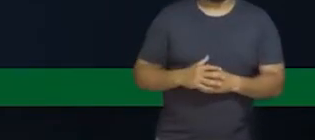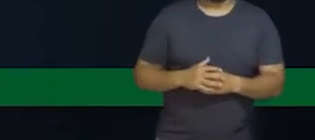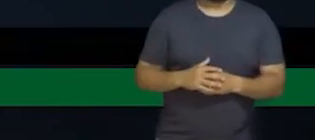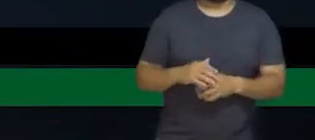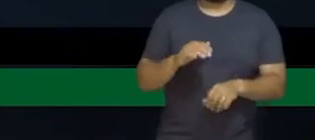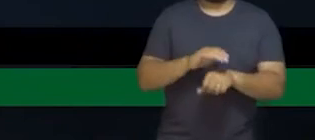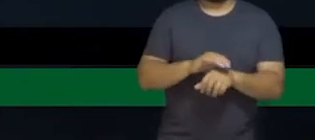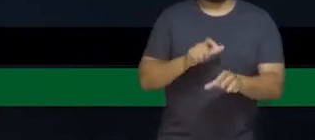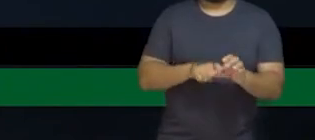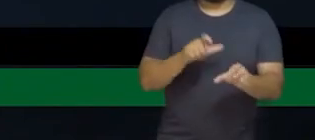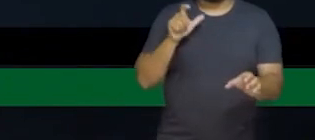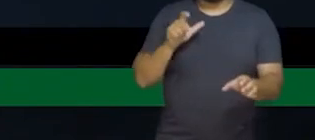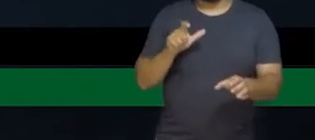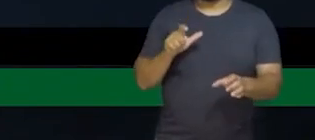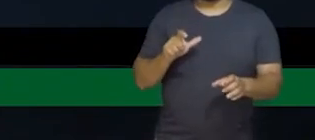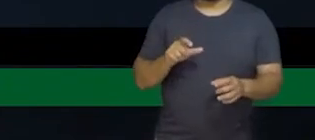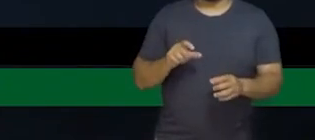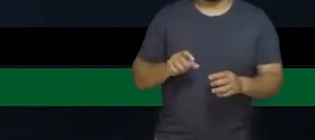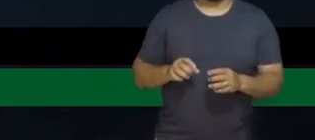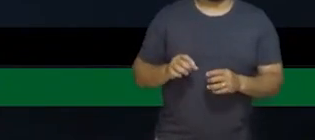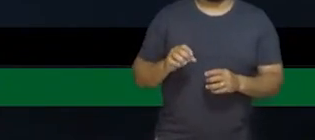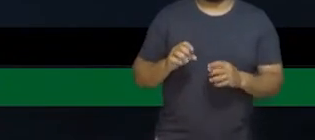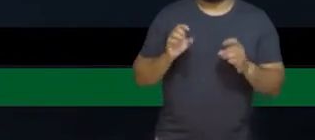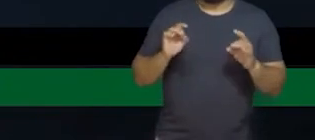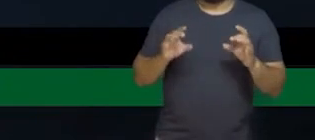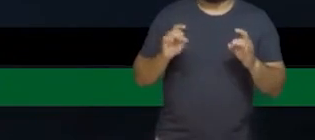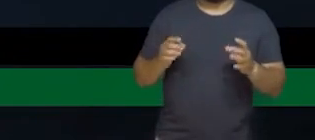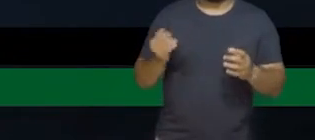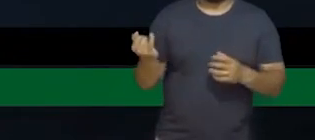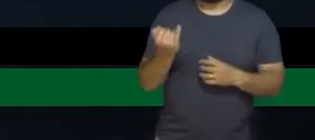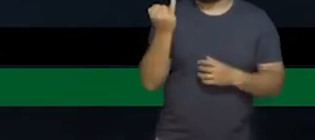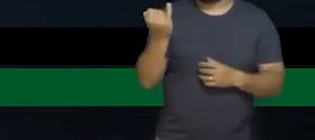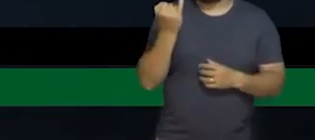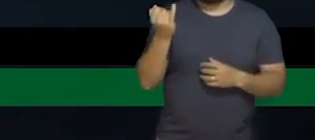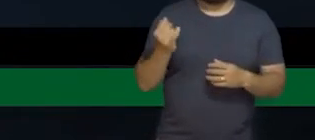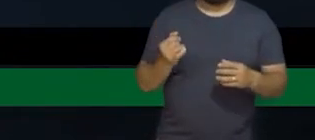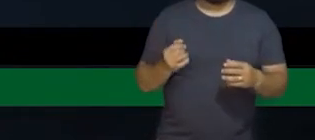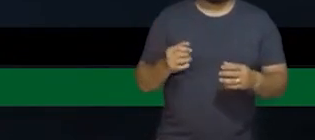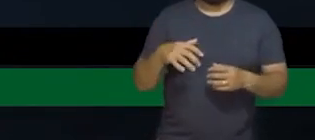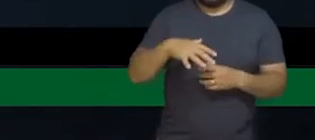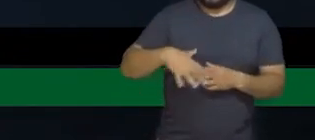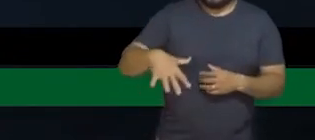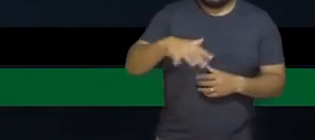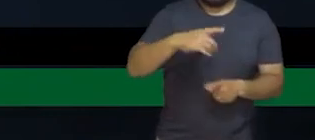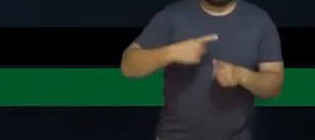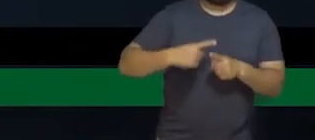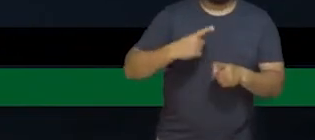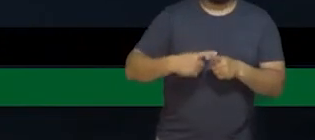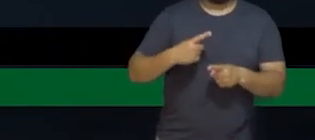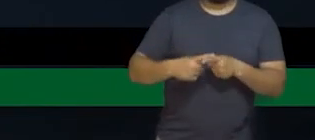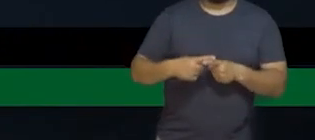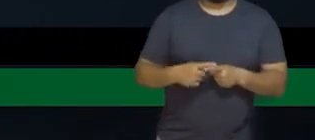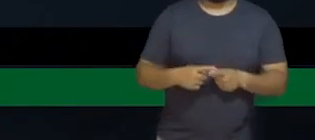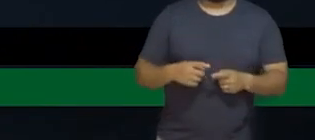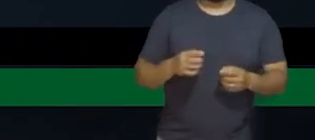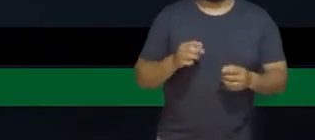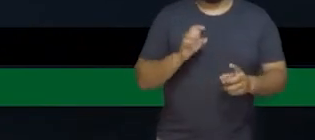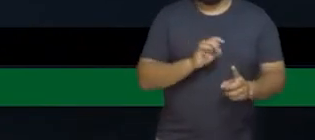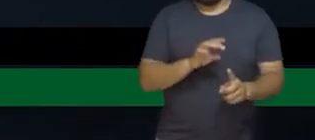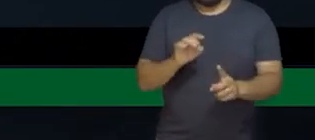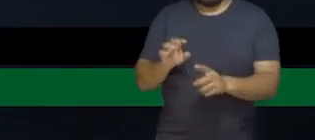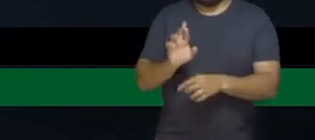Assembleia Legislativa é especialmente importante nesse contexto, pois permite que os representantes eleitos pelo